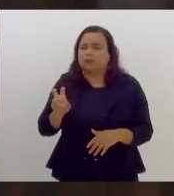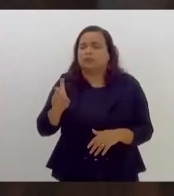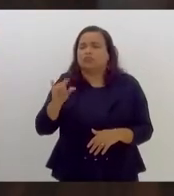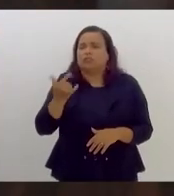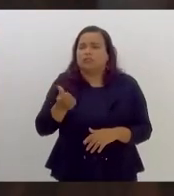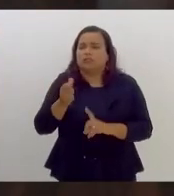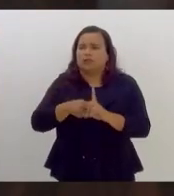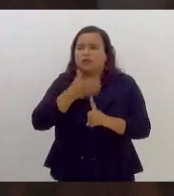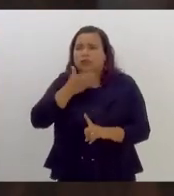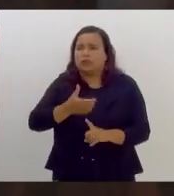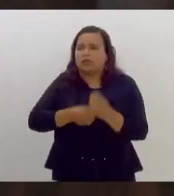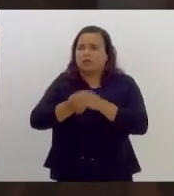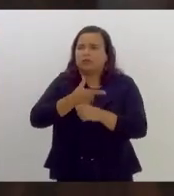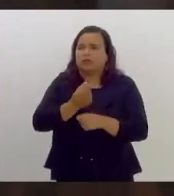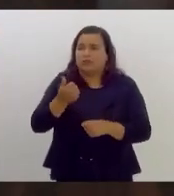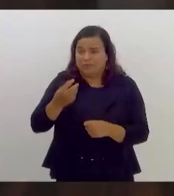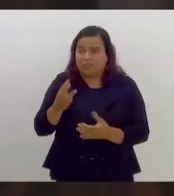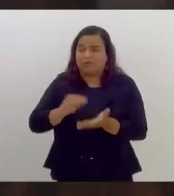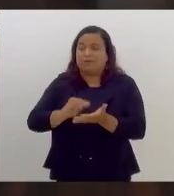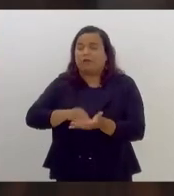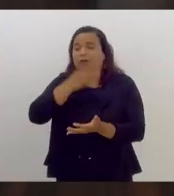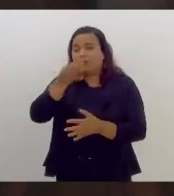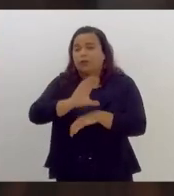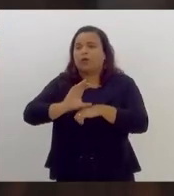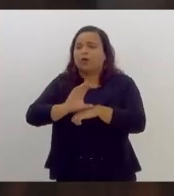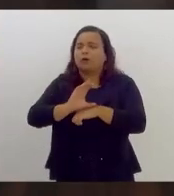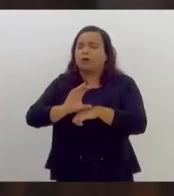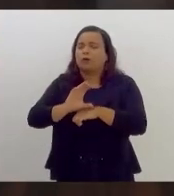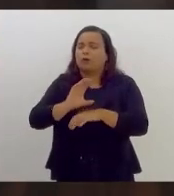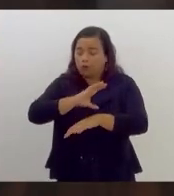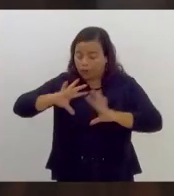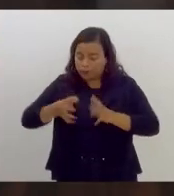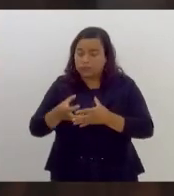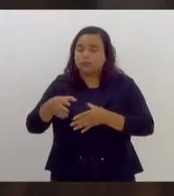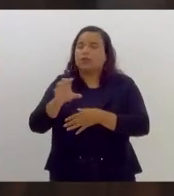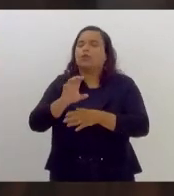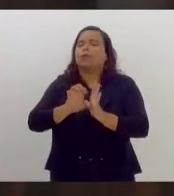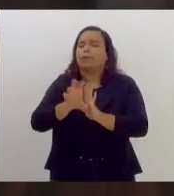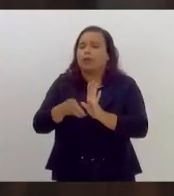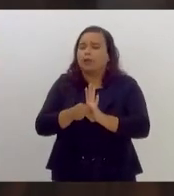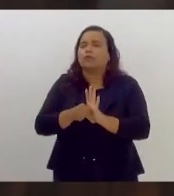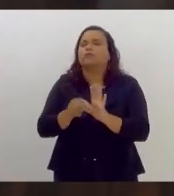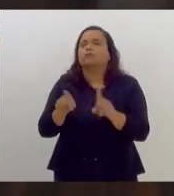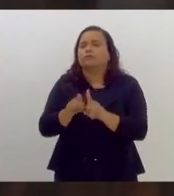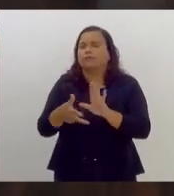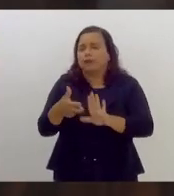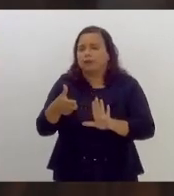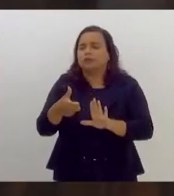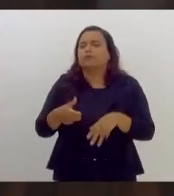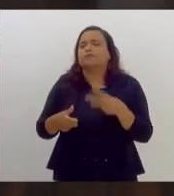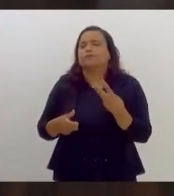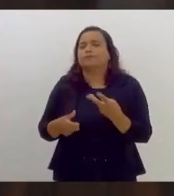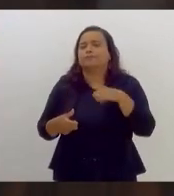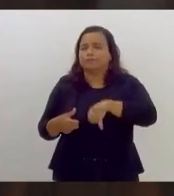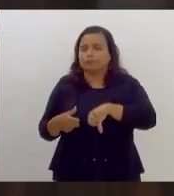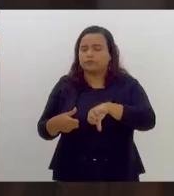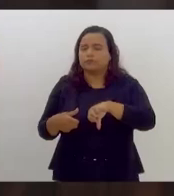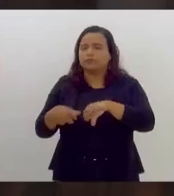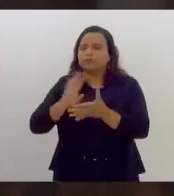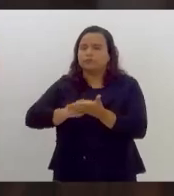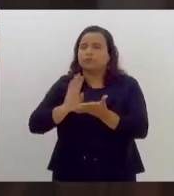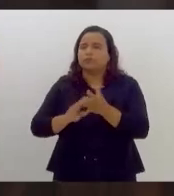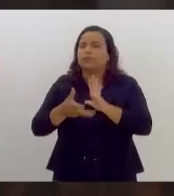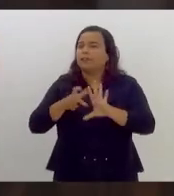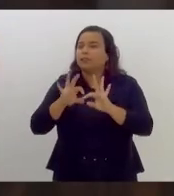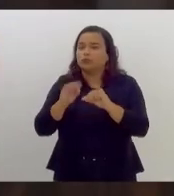de 2013, pendendo de parecer da Comissão de Emendas Condicionais e Veto. 39º da pauta, veto total aposto